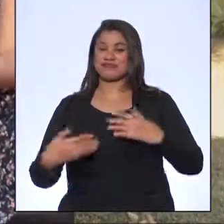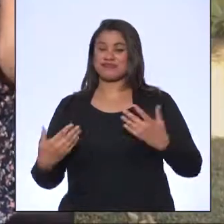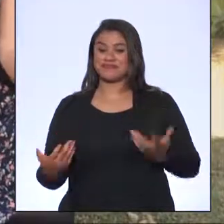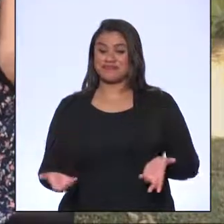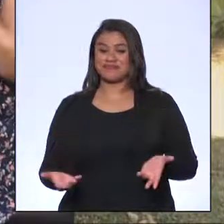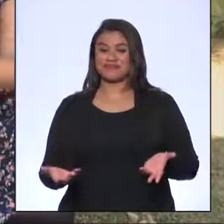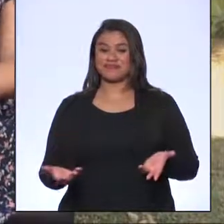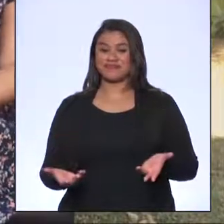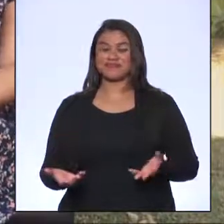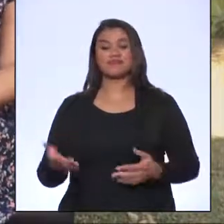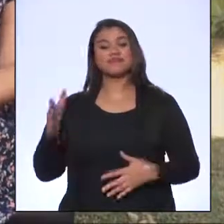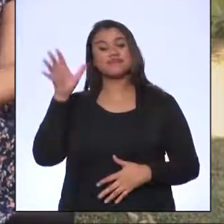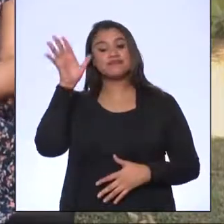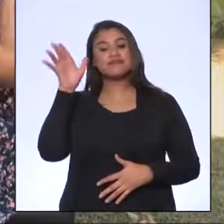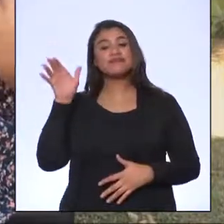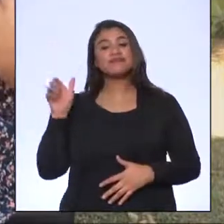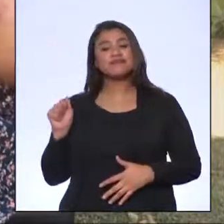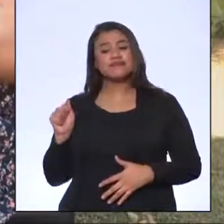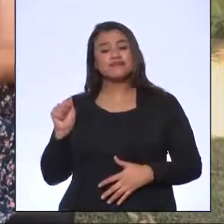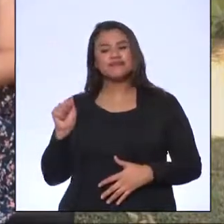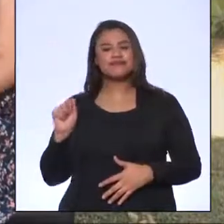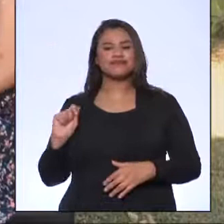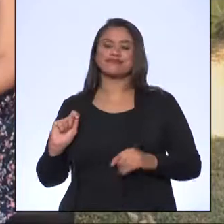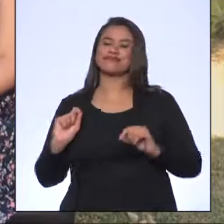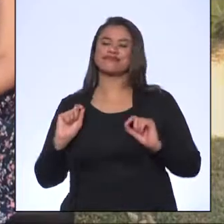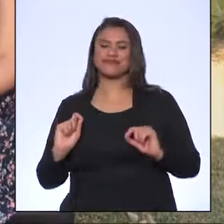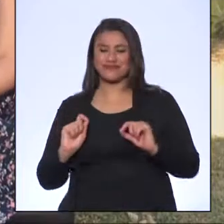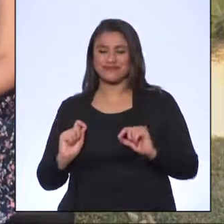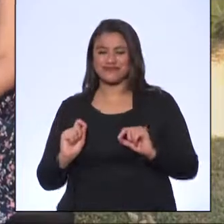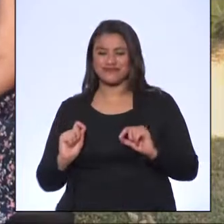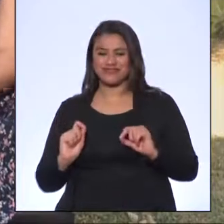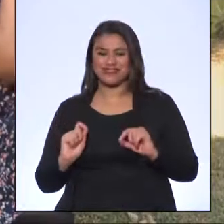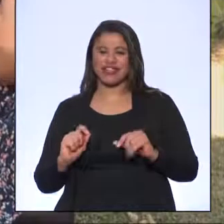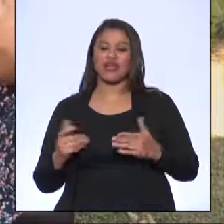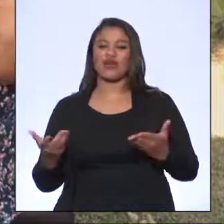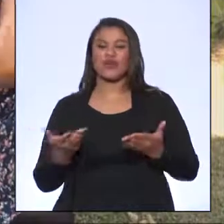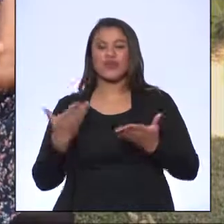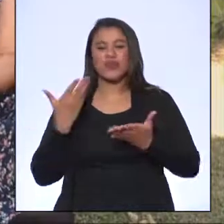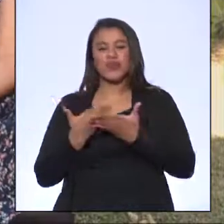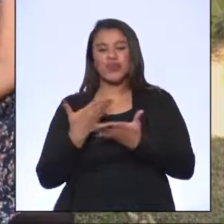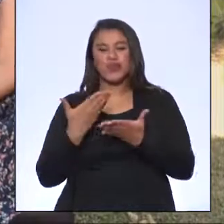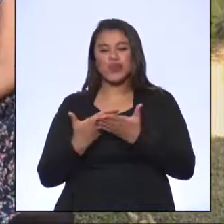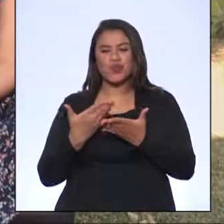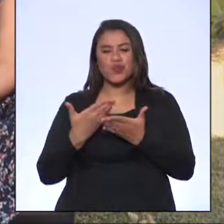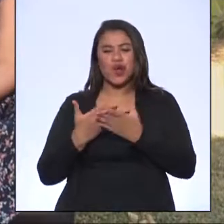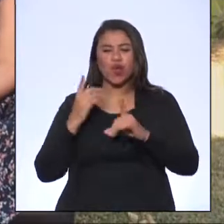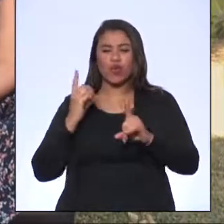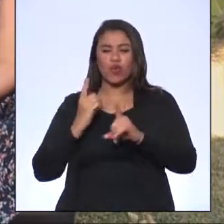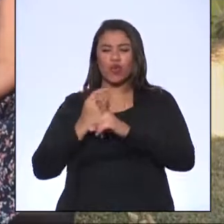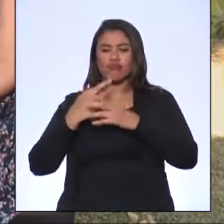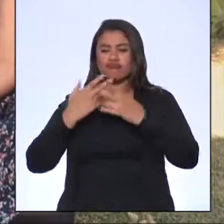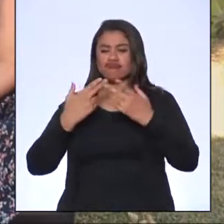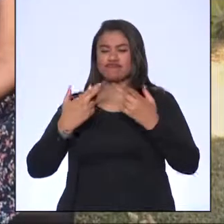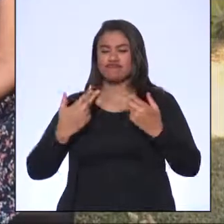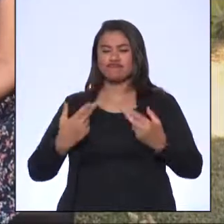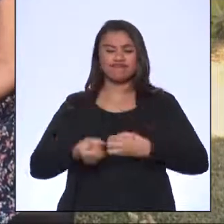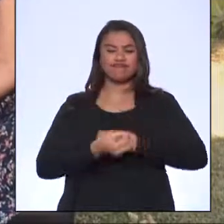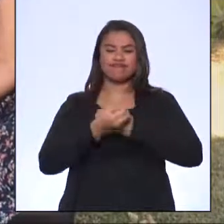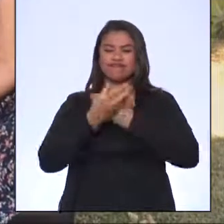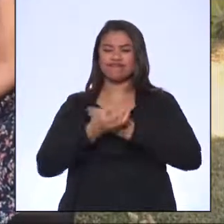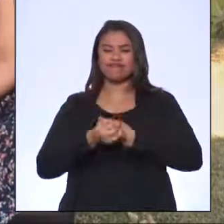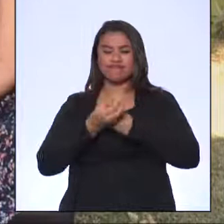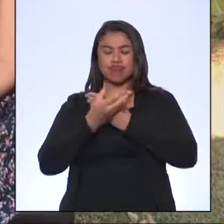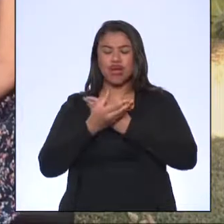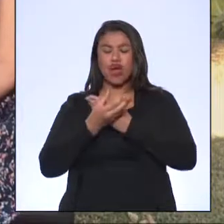então falar sobre África. Nessa aula você vai ter a oportunidade de descobrir diversas informações sobre esse continente a partir